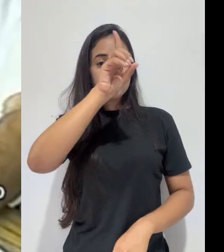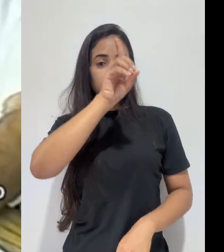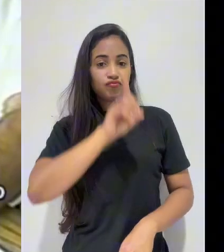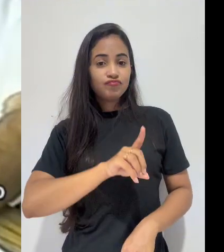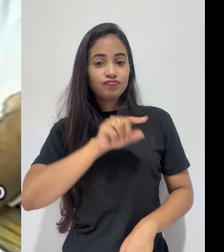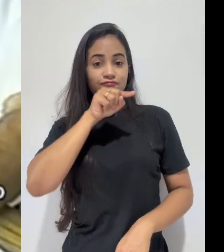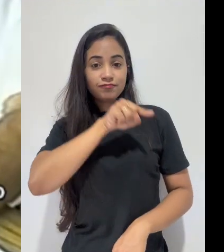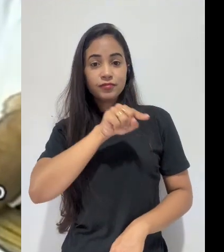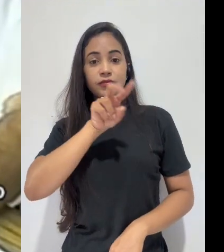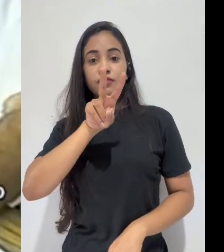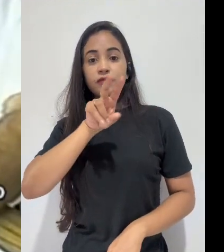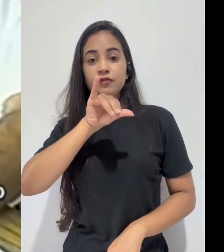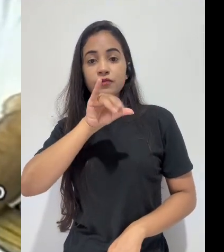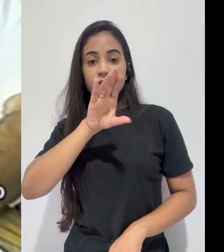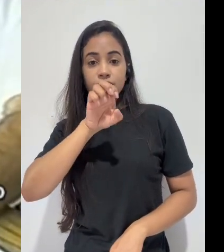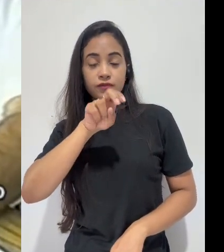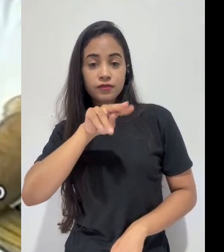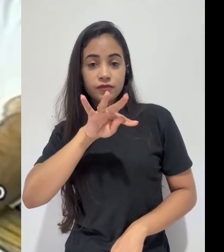seja, ele entendeu que